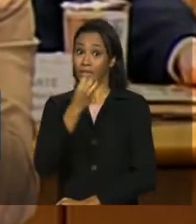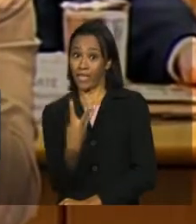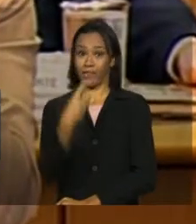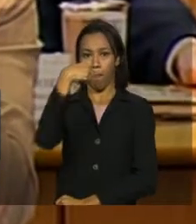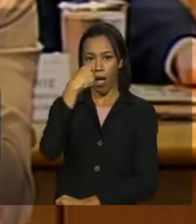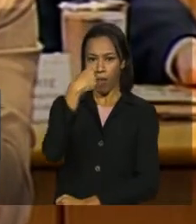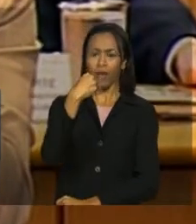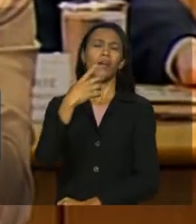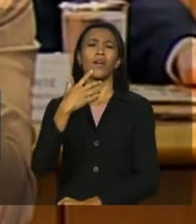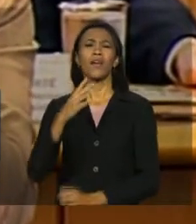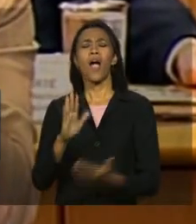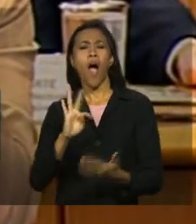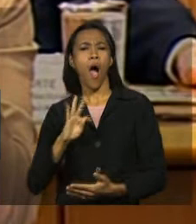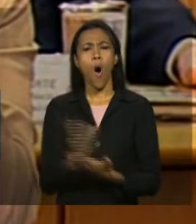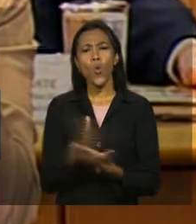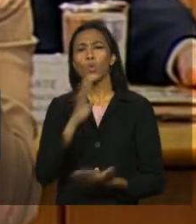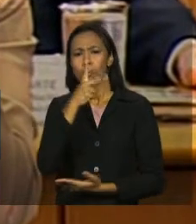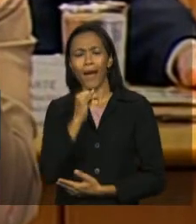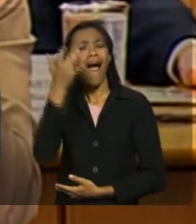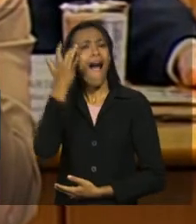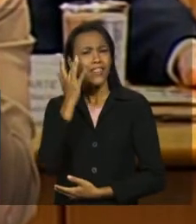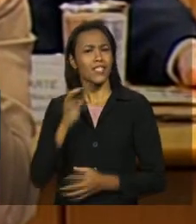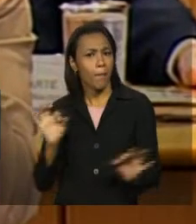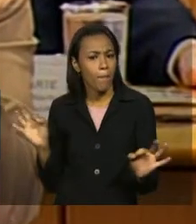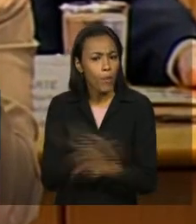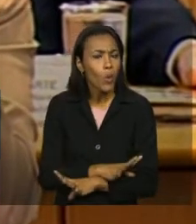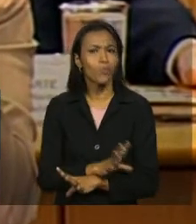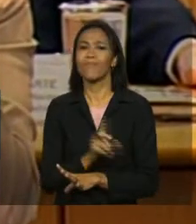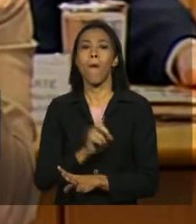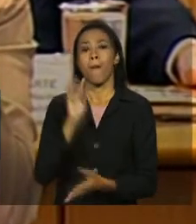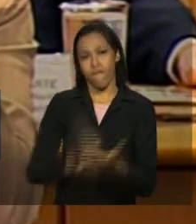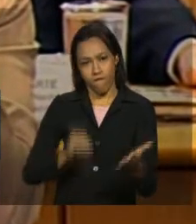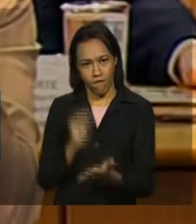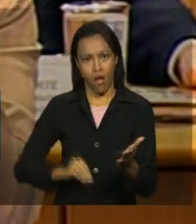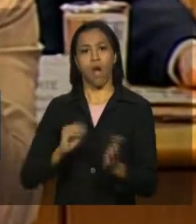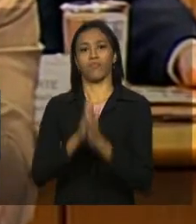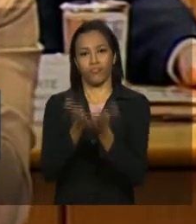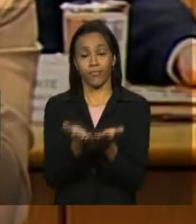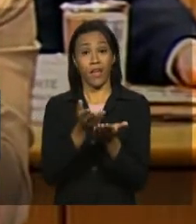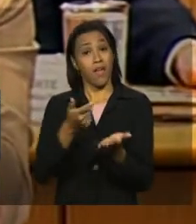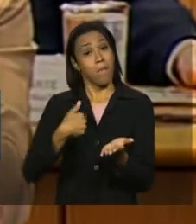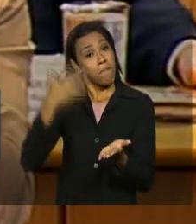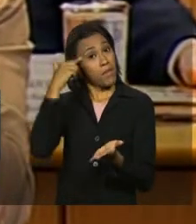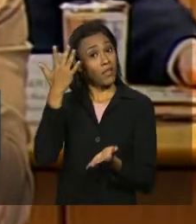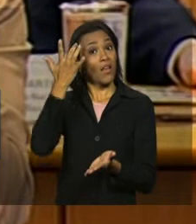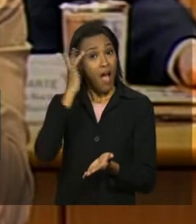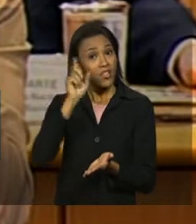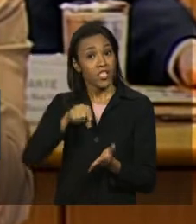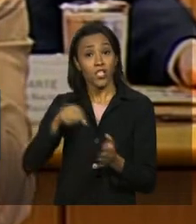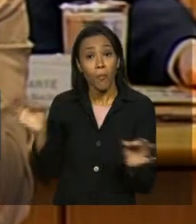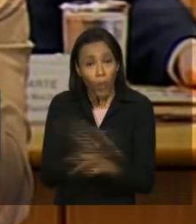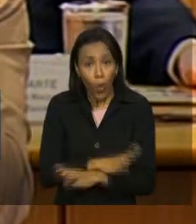muitos pais das vezes acham que esquema está completo mas não está então é por isso é importante que mesmo que ele acha que esse que